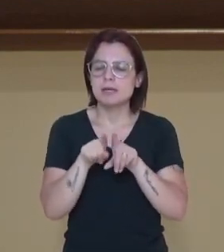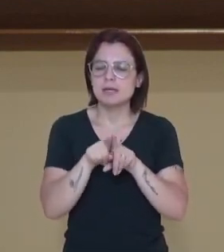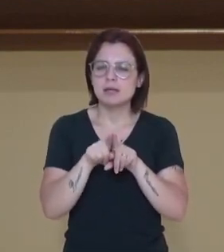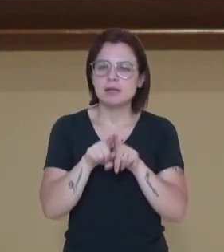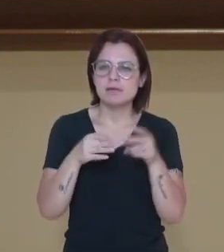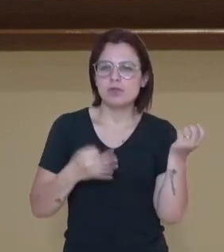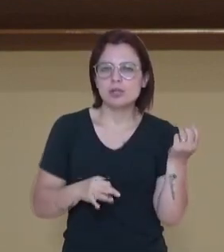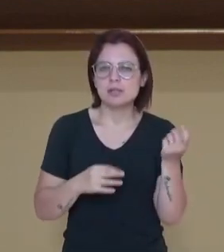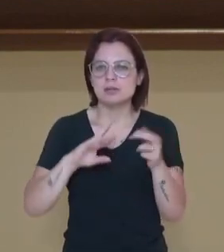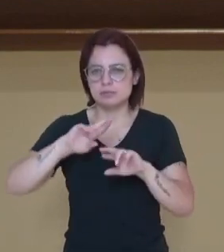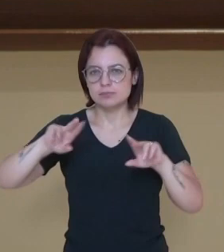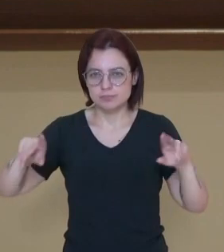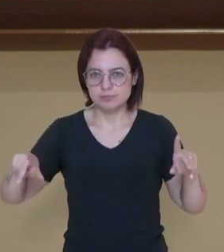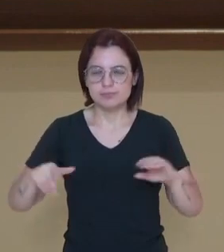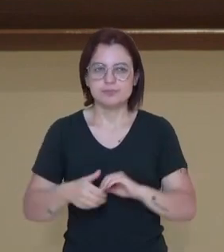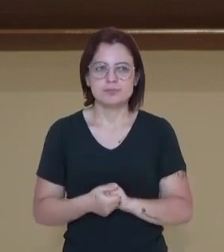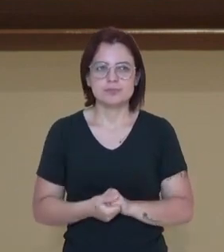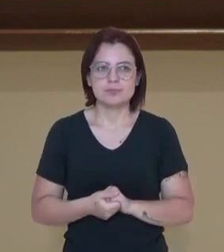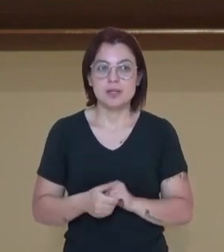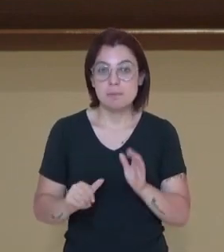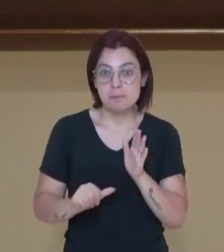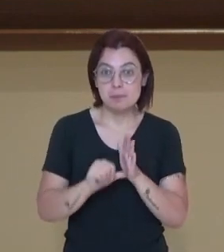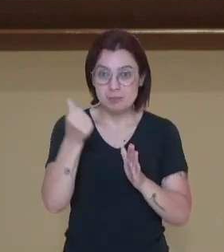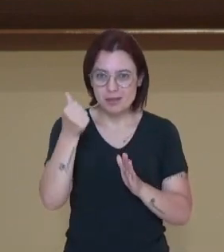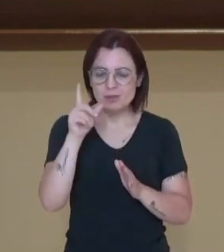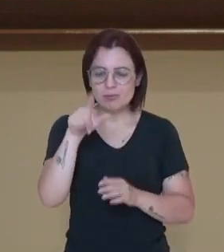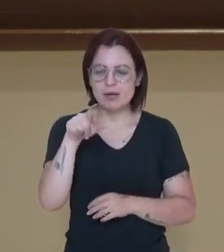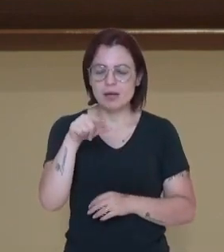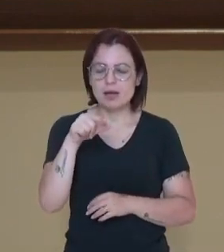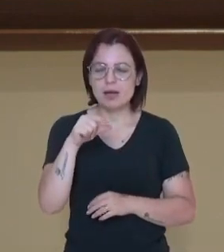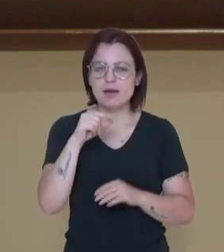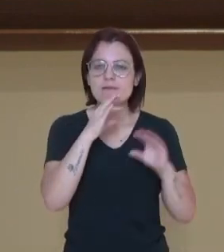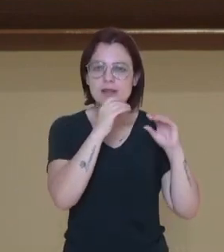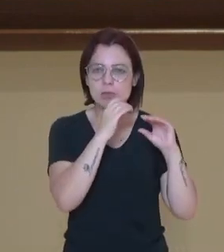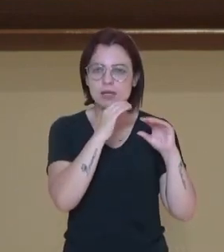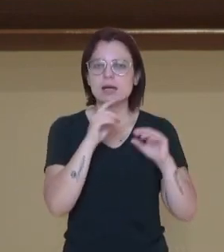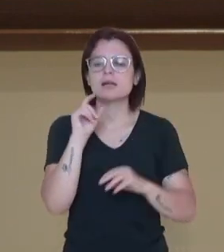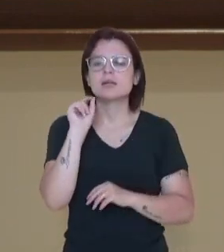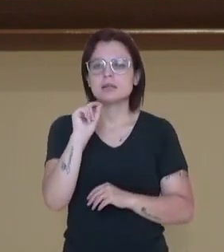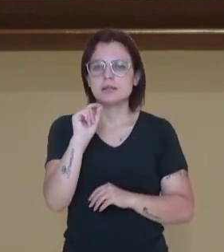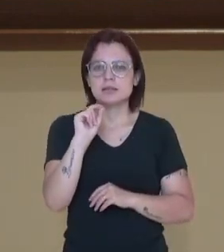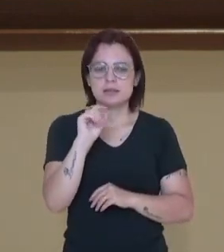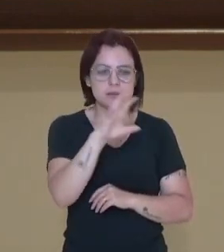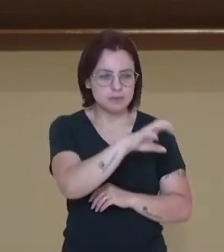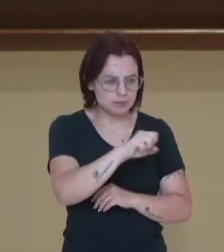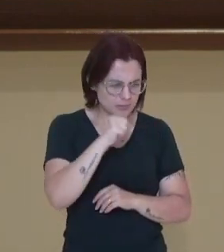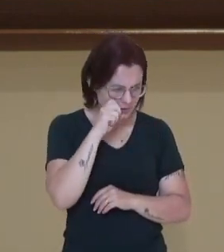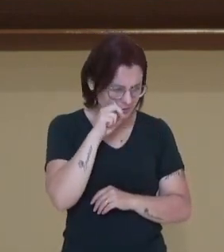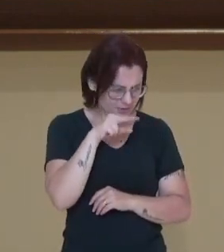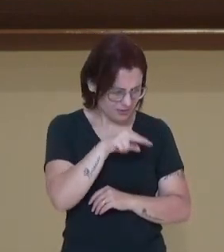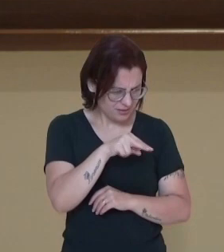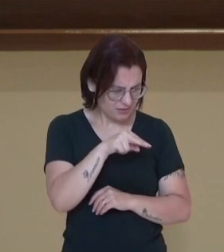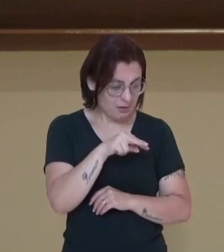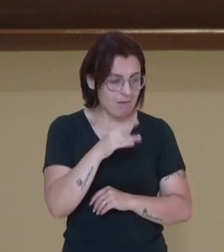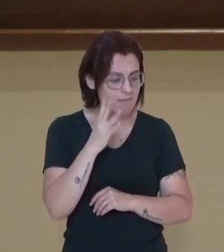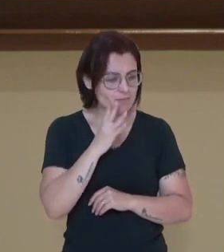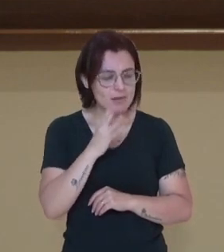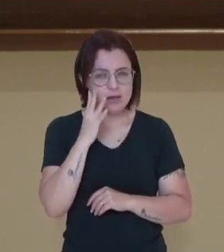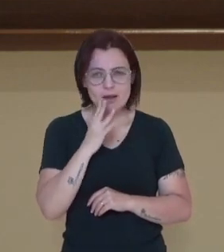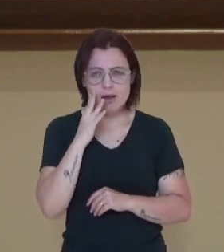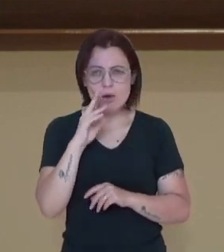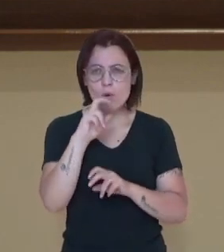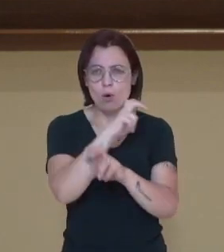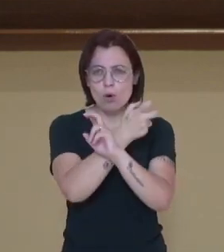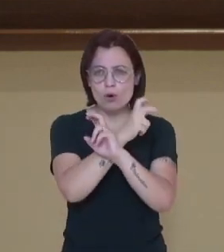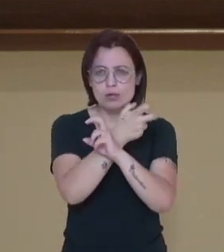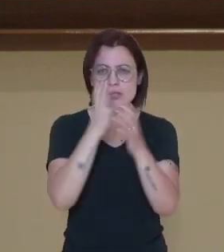Fico pensando, como foi o primeiro momento em que uma pessoa curiosa fez furos sobre